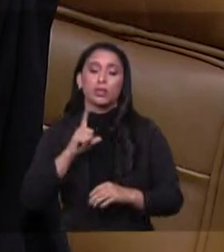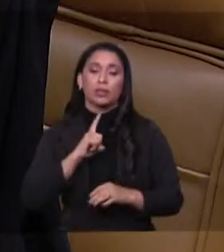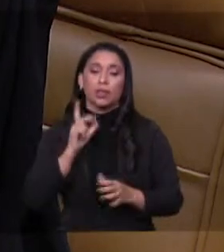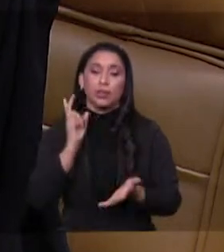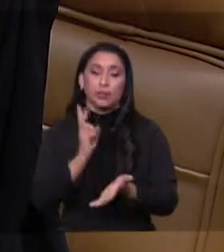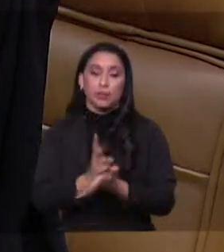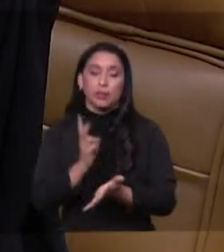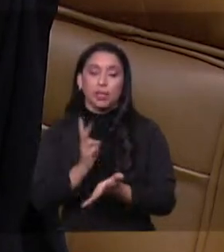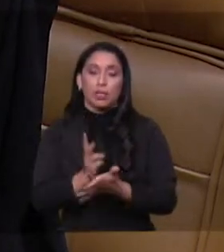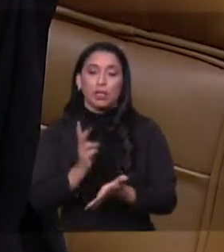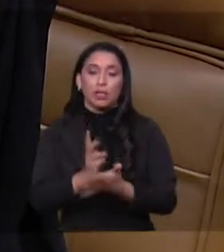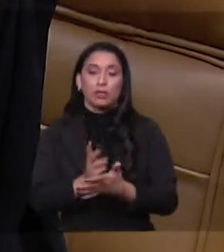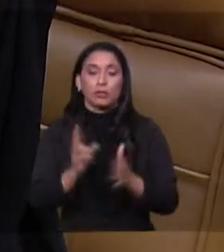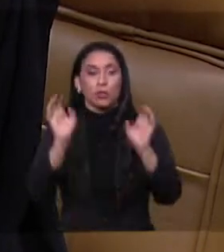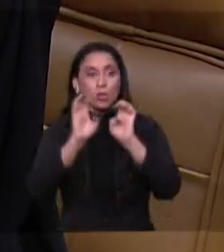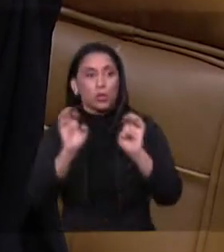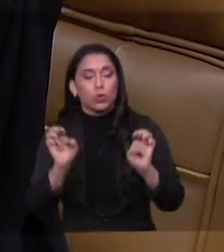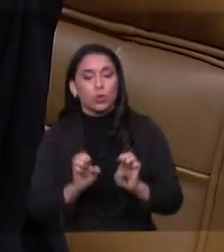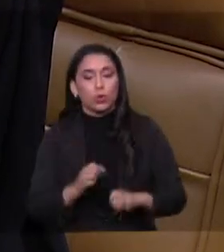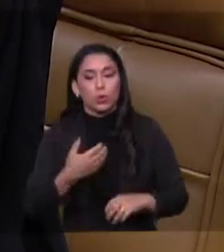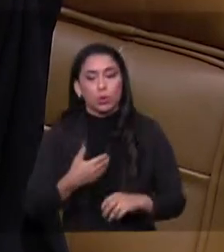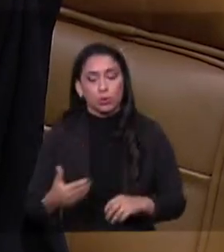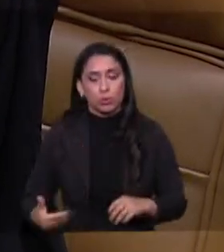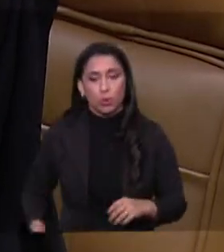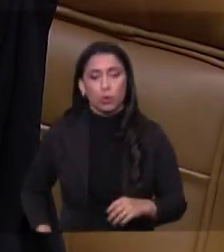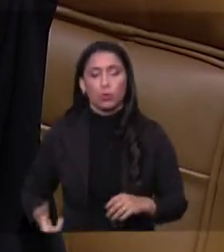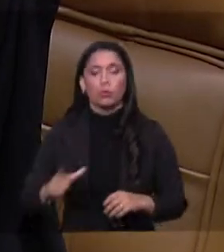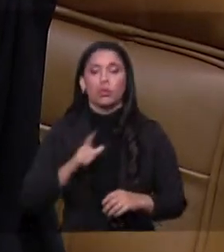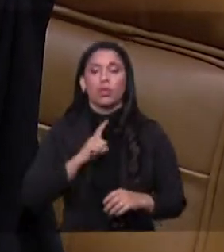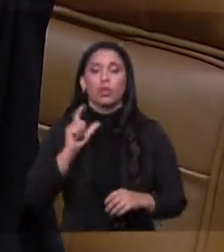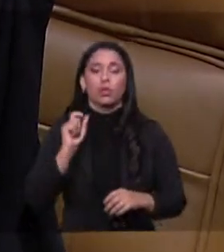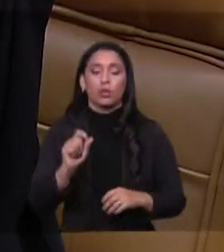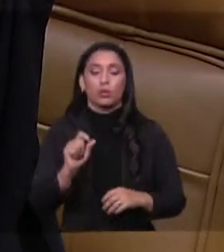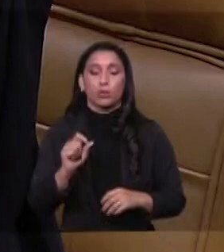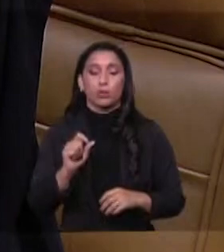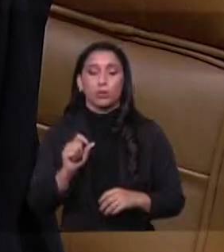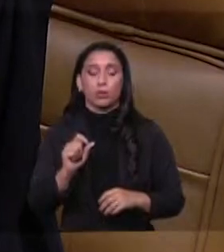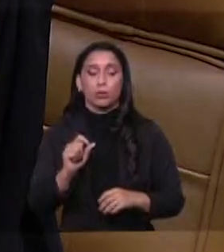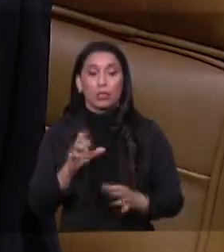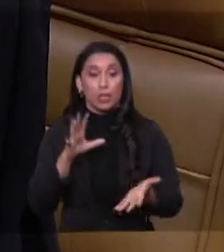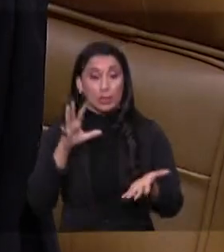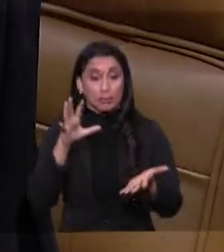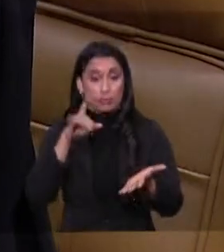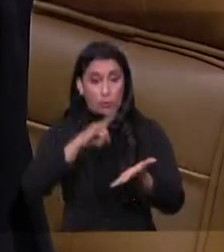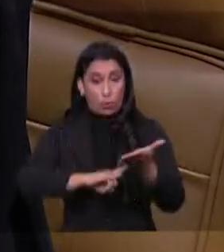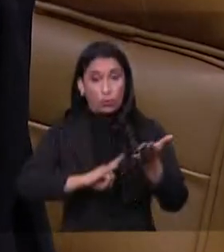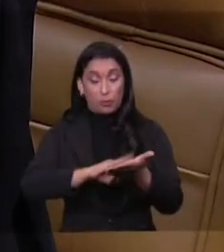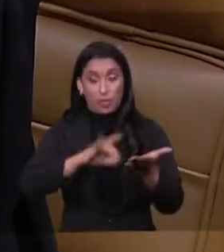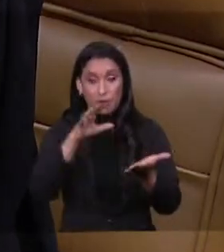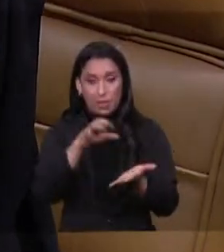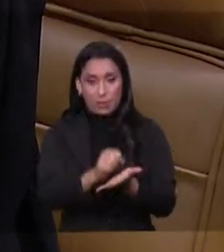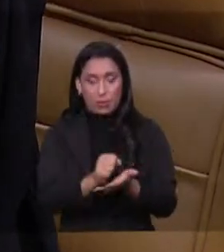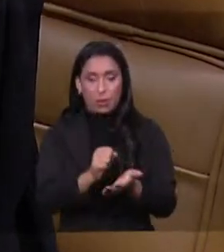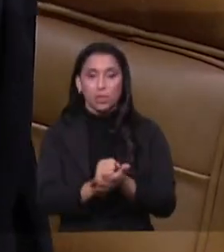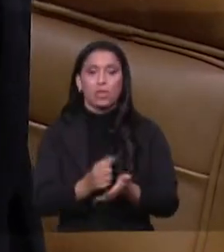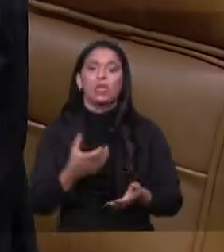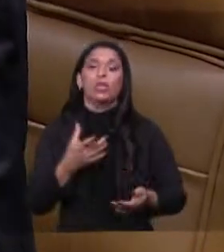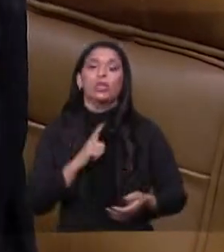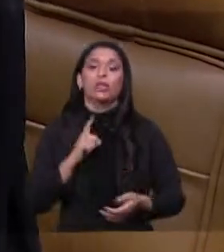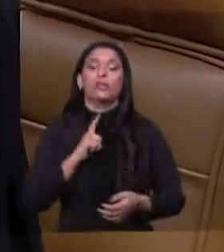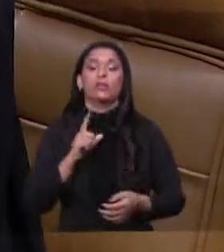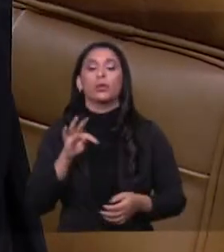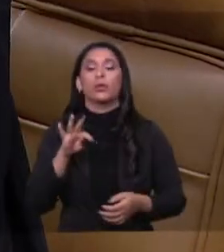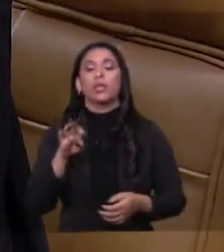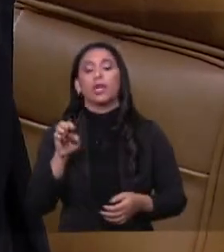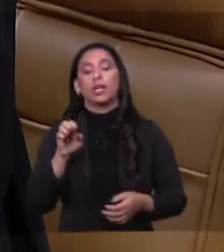que materializados em escrituras públicas ou títulos de legitimação da posse. Diante disso, não se pode validar a